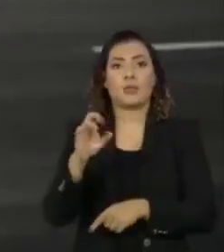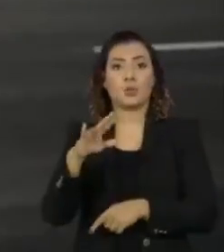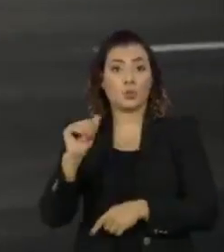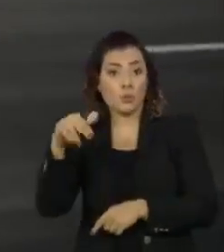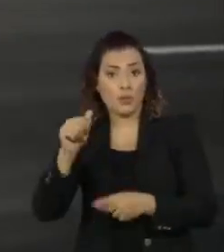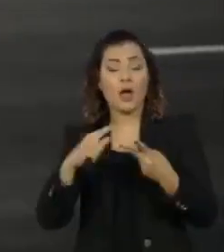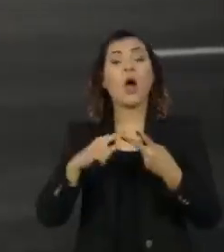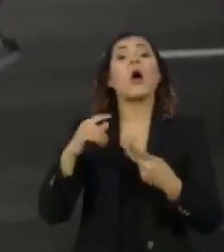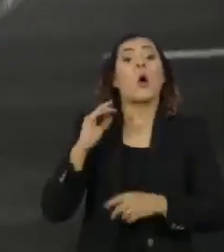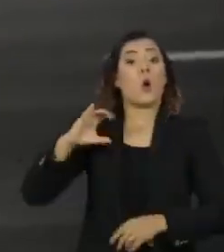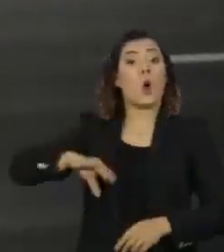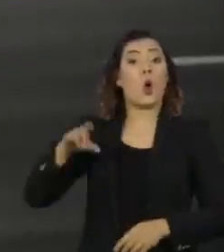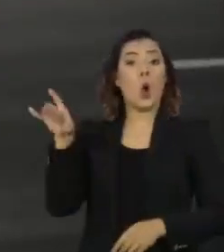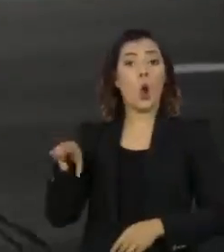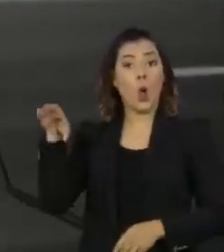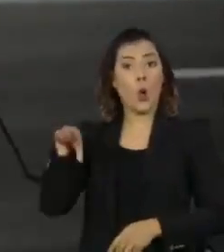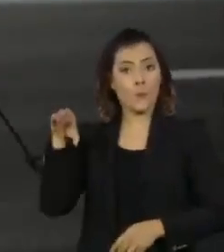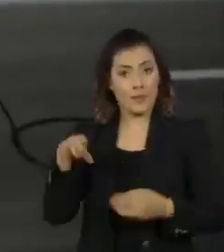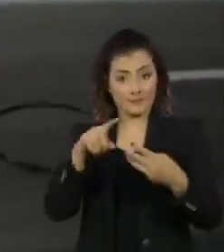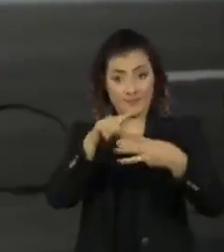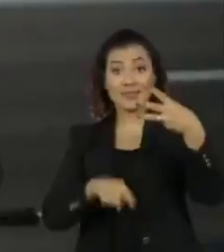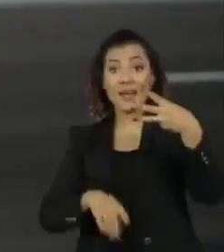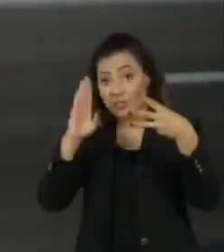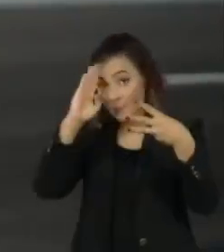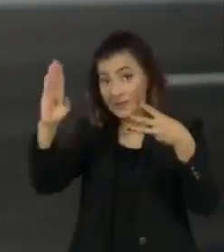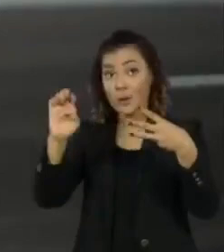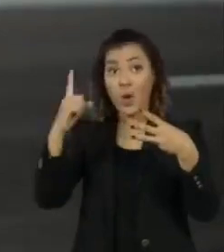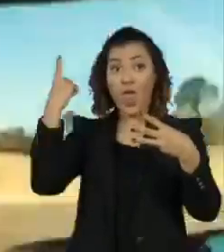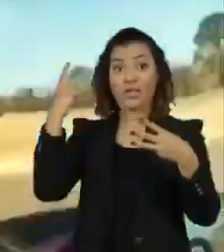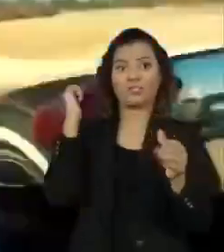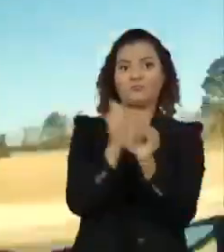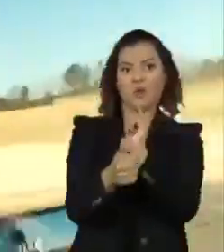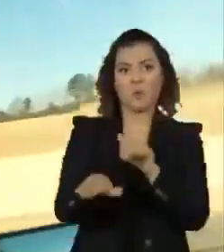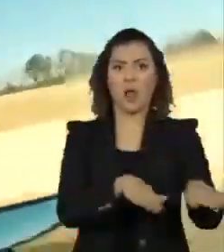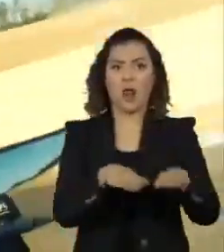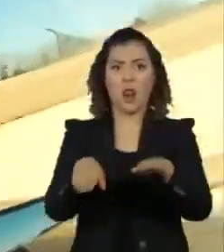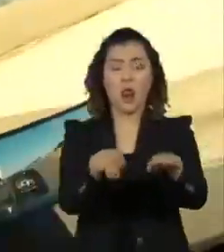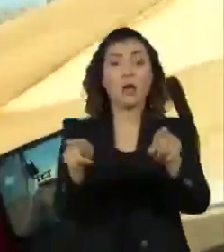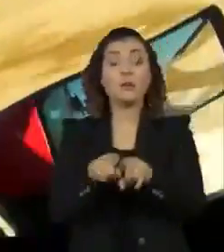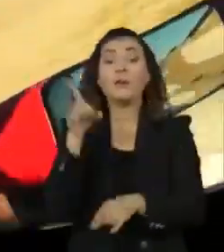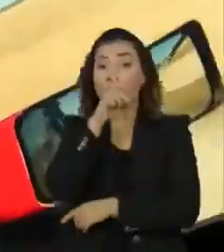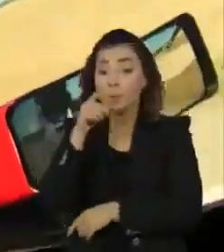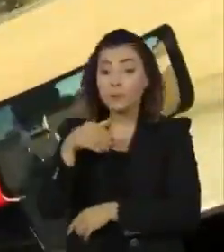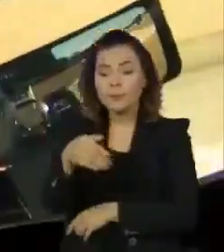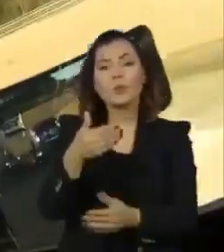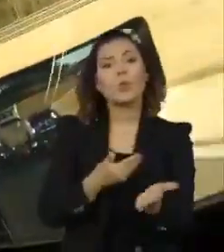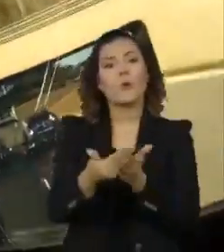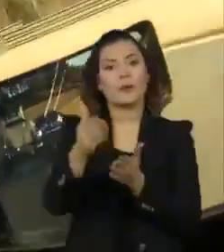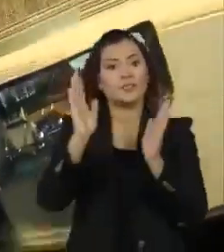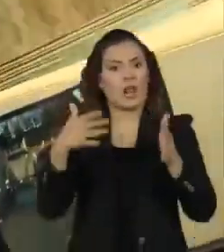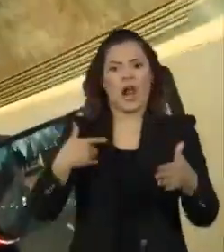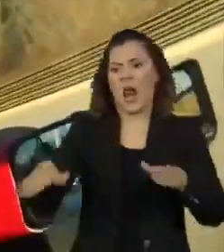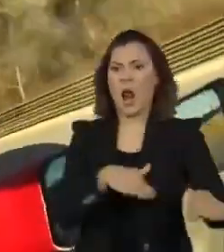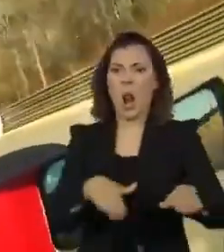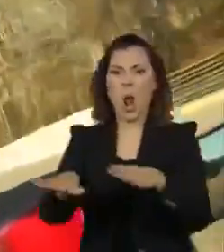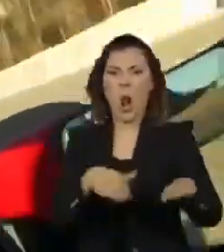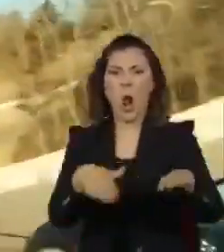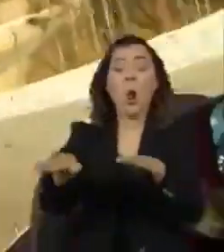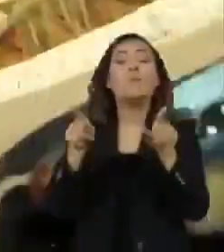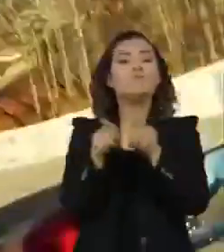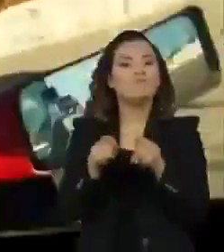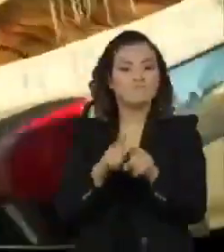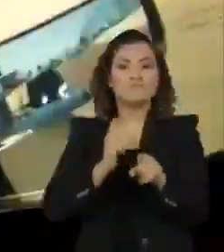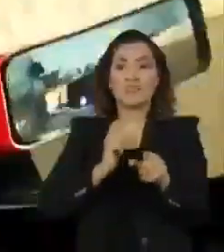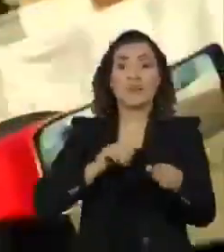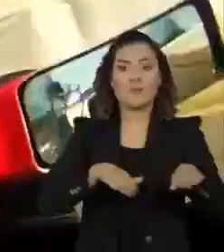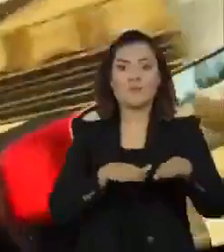o colombiano Juan Pablo Montoya. 3 ex-pilotos da Fórmula 1. Domingo a disputa já deve começar quente. O circuito de Barber foi